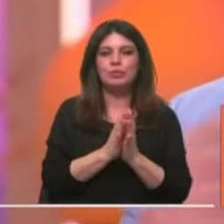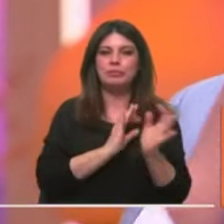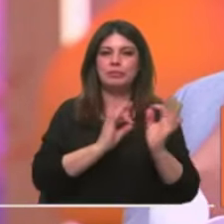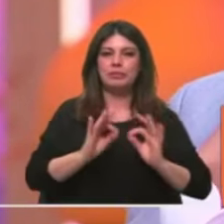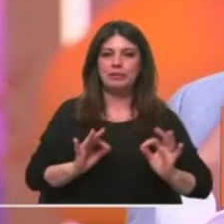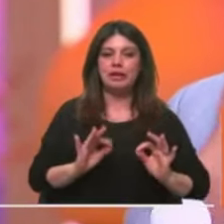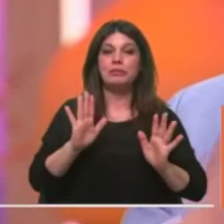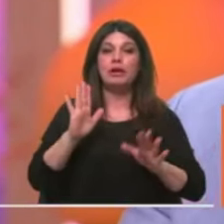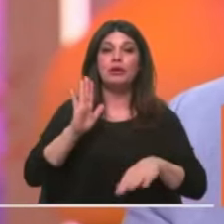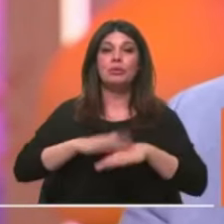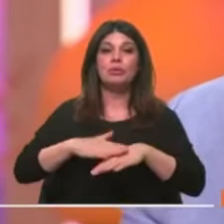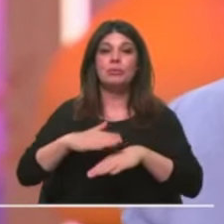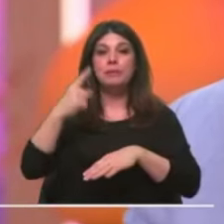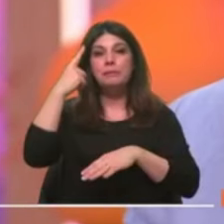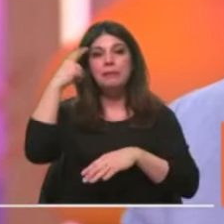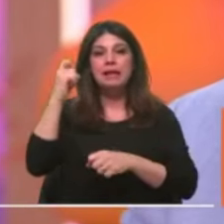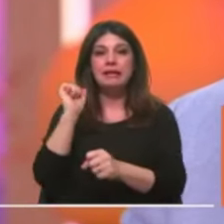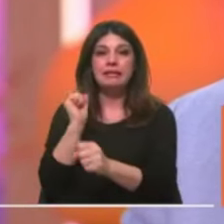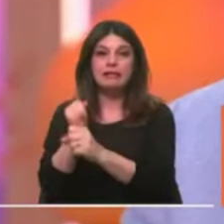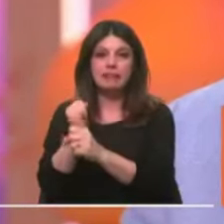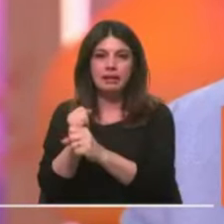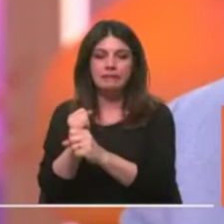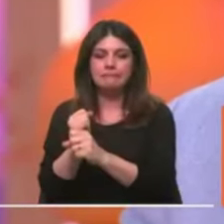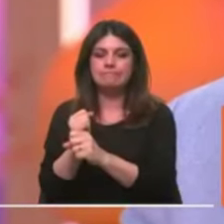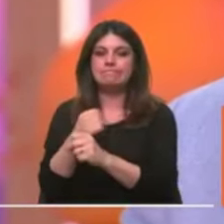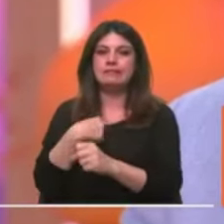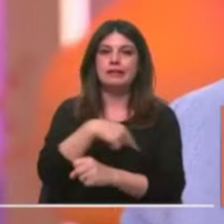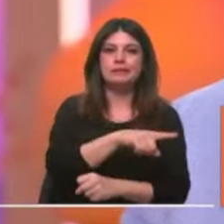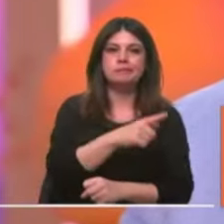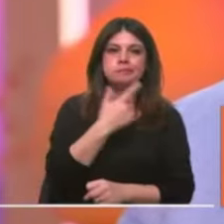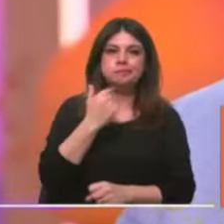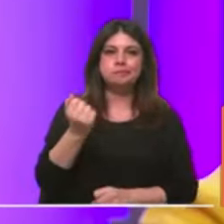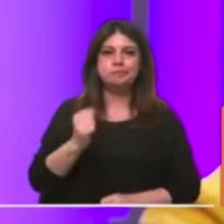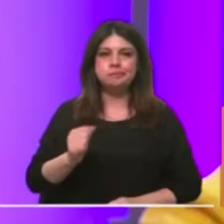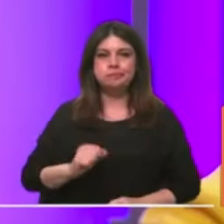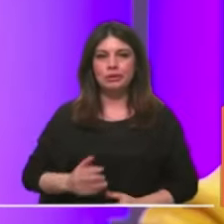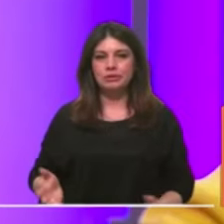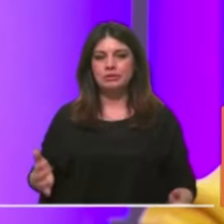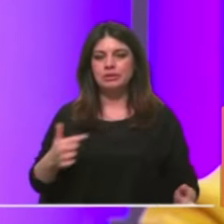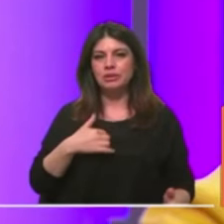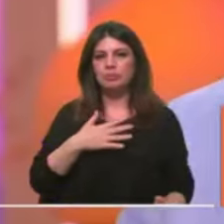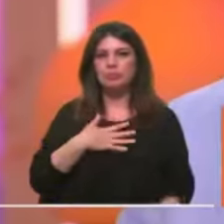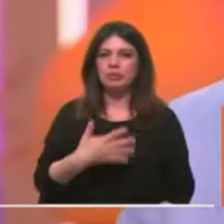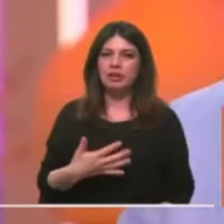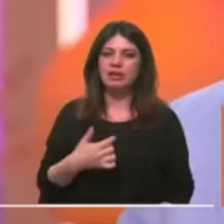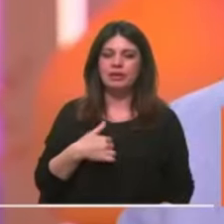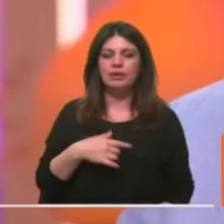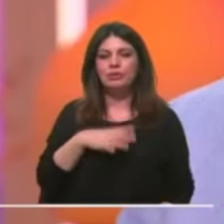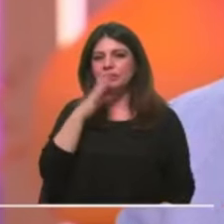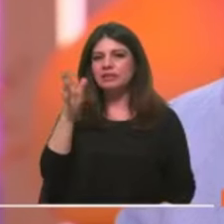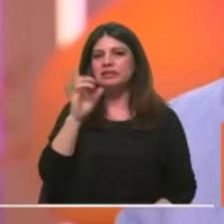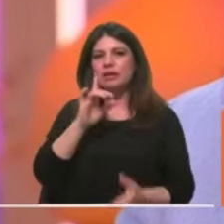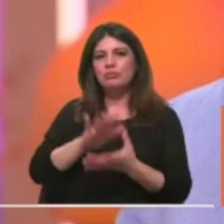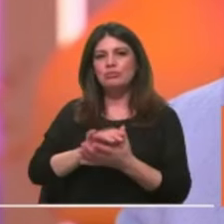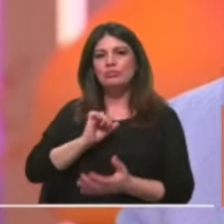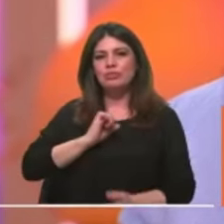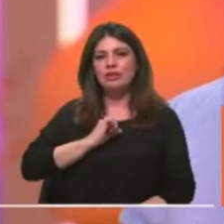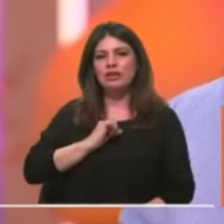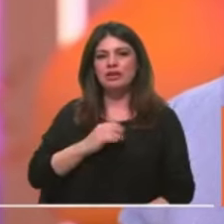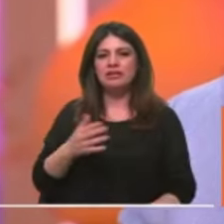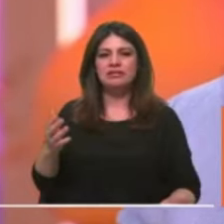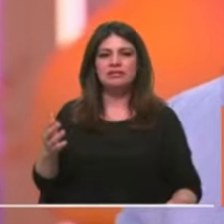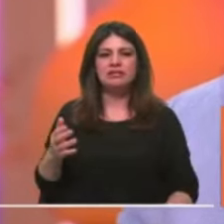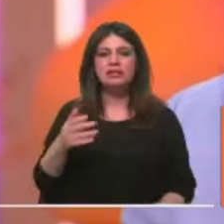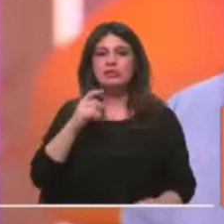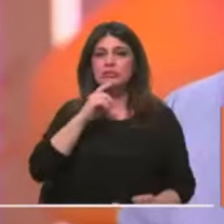com o trabalho, não pude. Tive muita pena, eu assim, cheguei a dizer à minha mulher, assim, se calhar já não